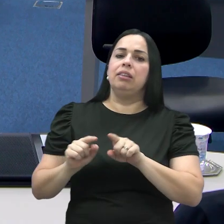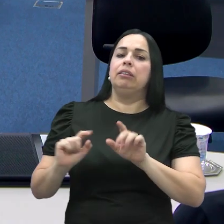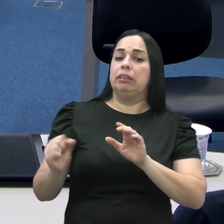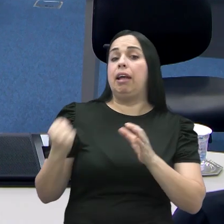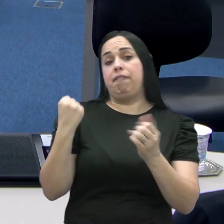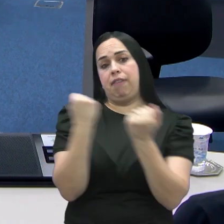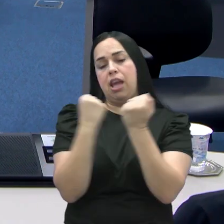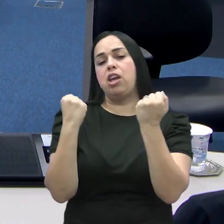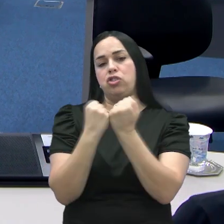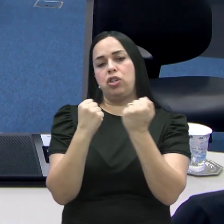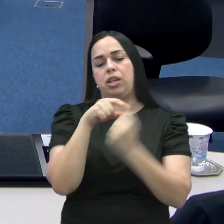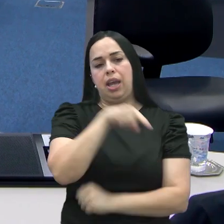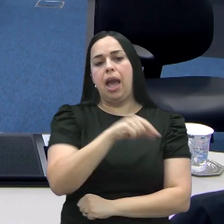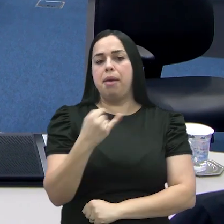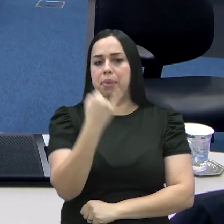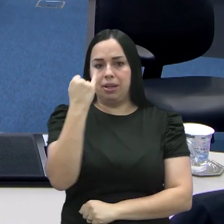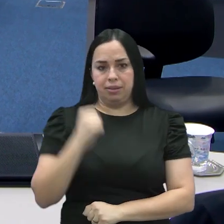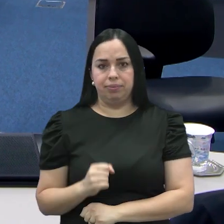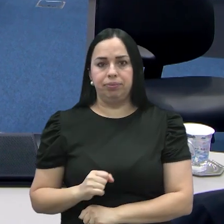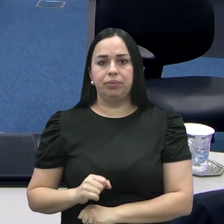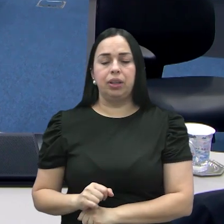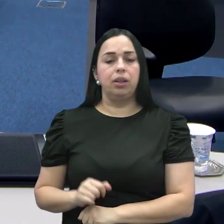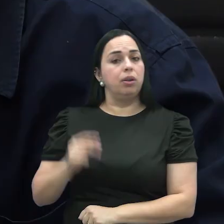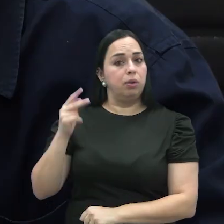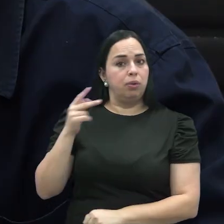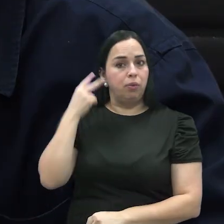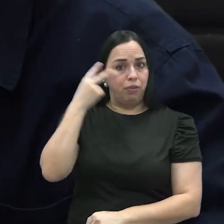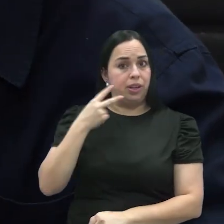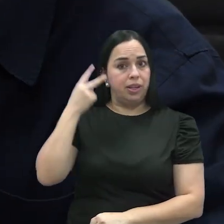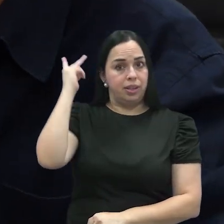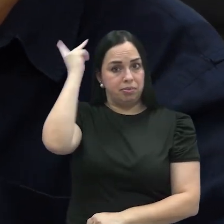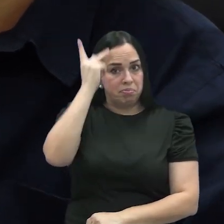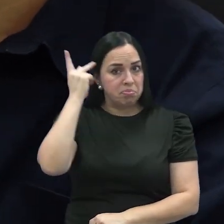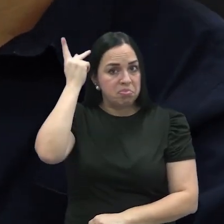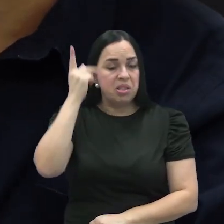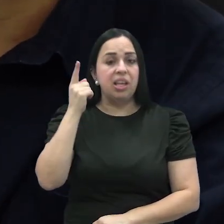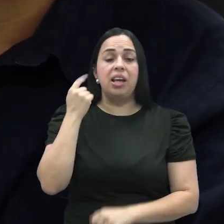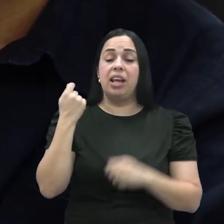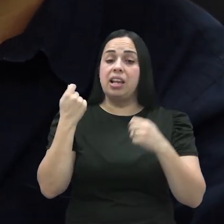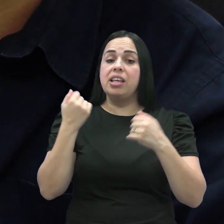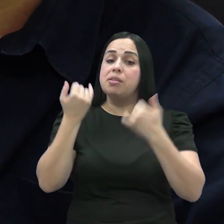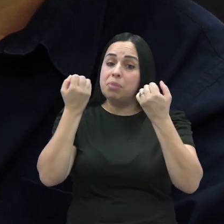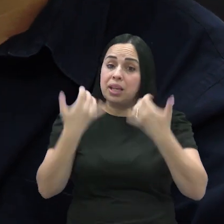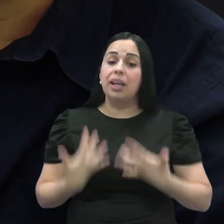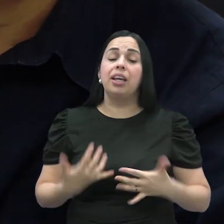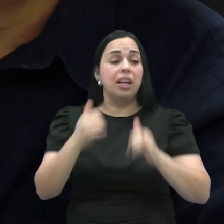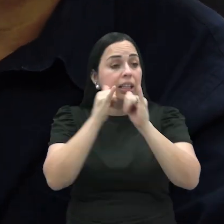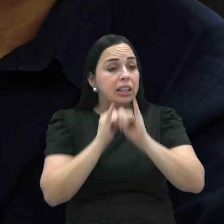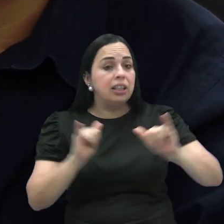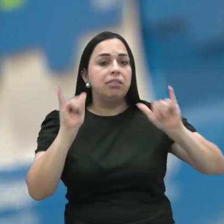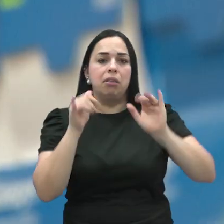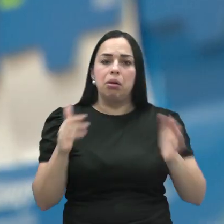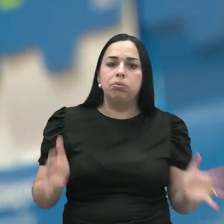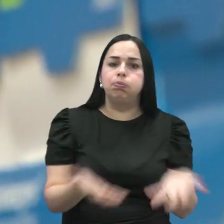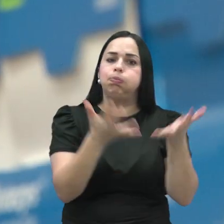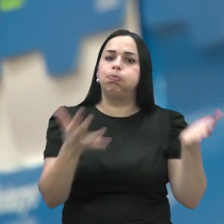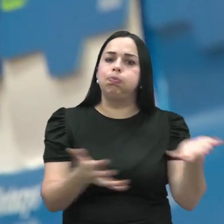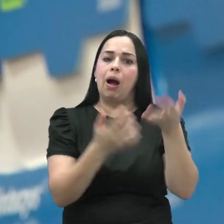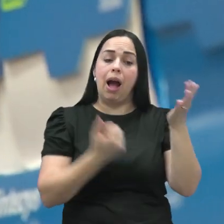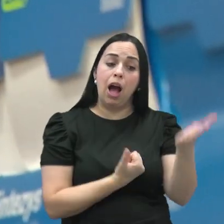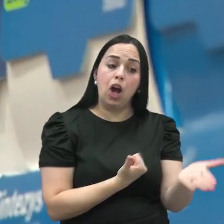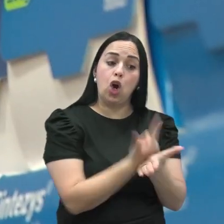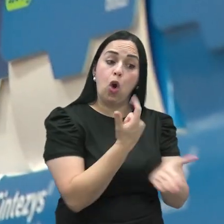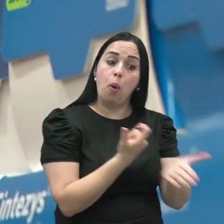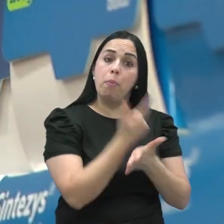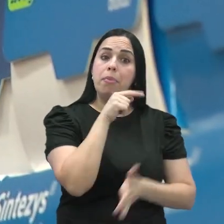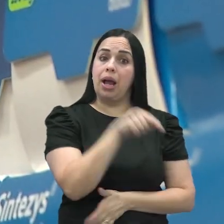defendida por todos os parlamentares. No tema dos genéricos, o vereador Fernando Petit acredita que campanhas educativas poderiam